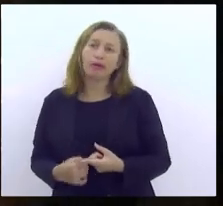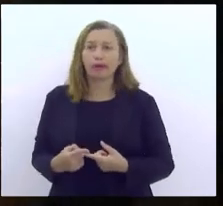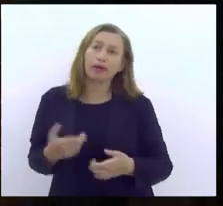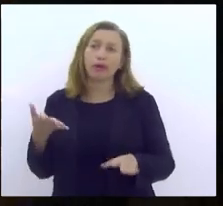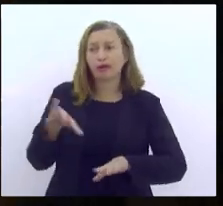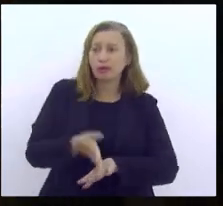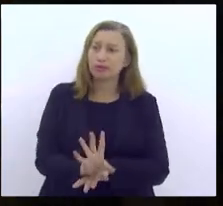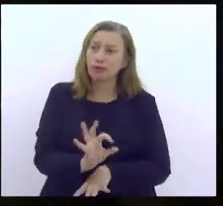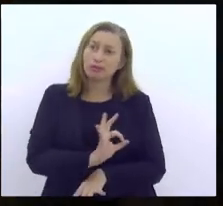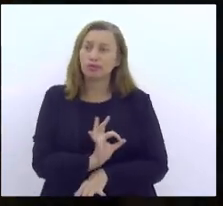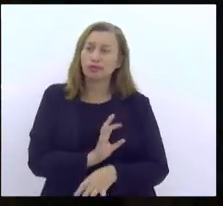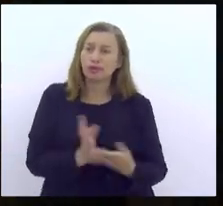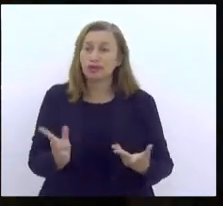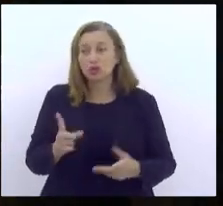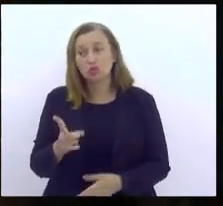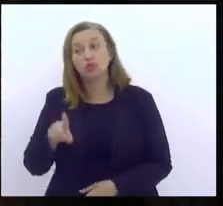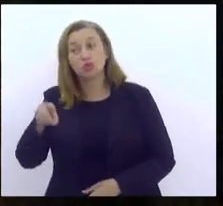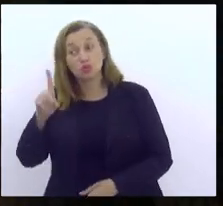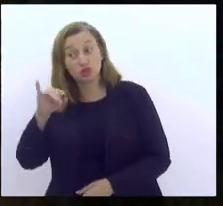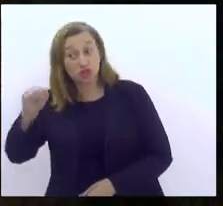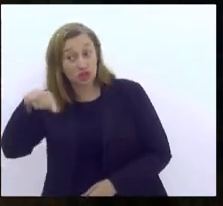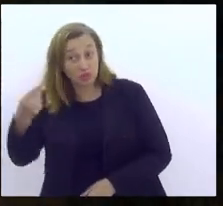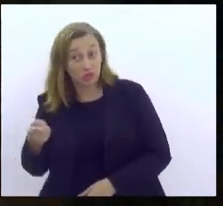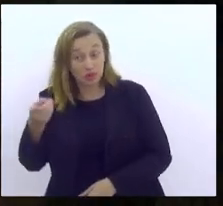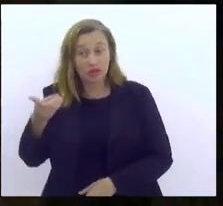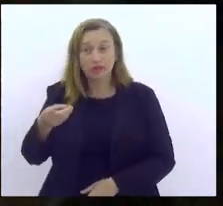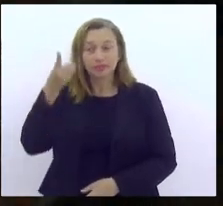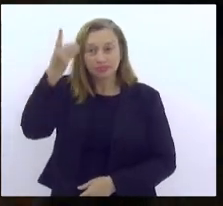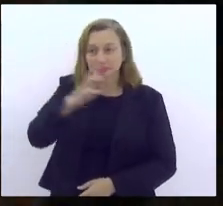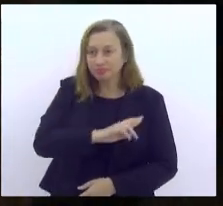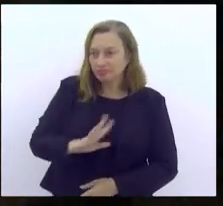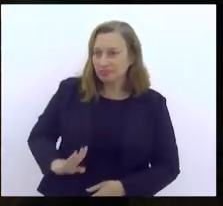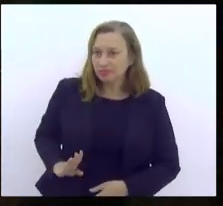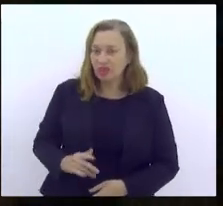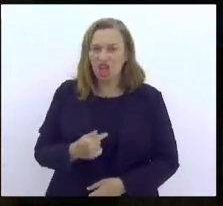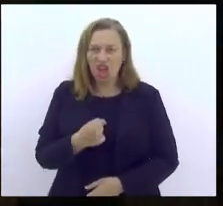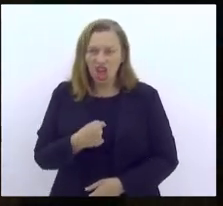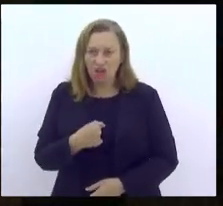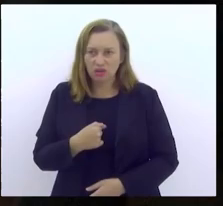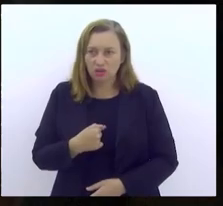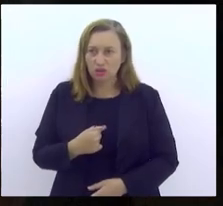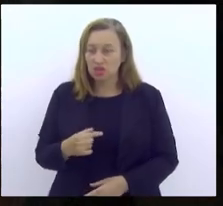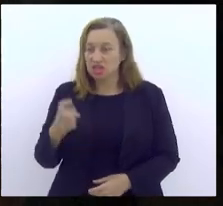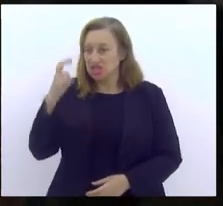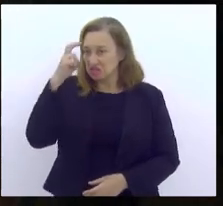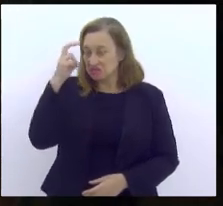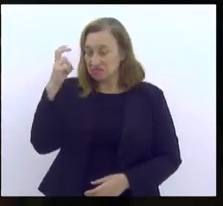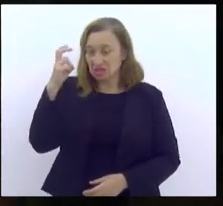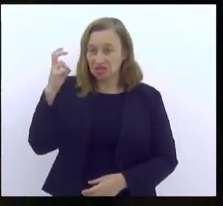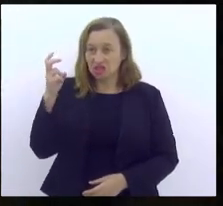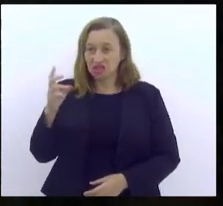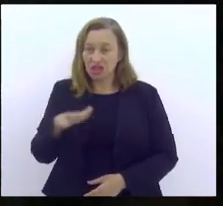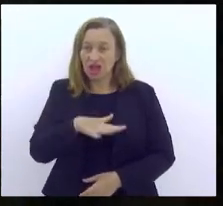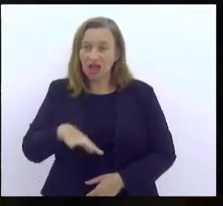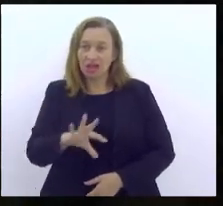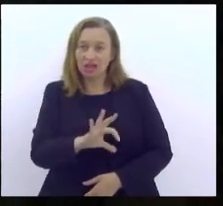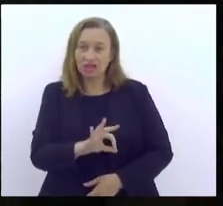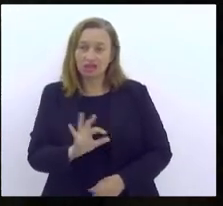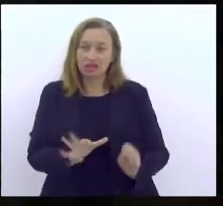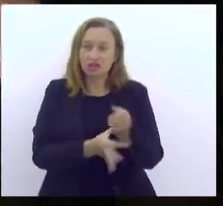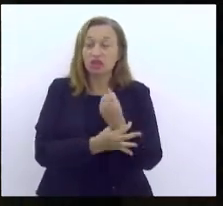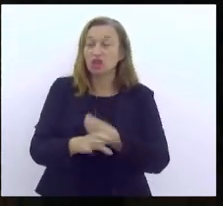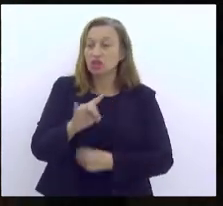de segurança. Um dia depois, deputado Barcelar, aí eu digo, eu não sou uma especialista na segurança. Quem é a Marta Rocha